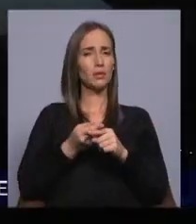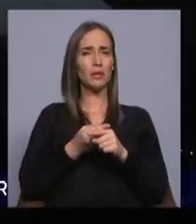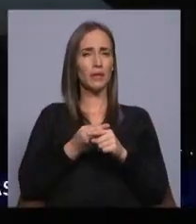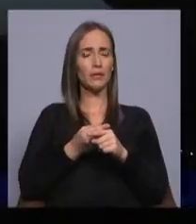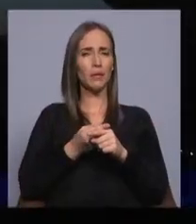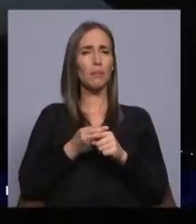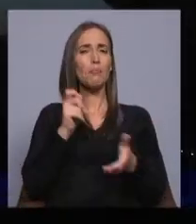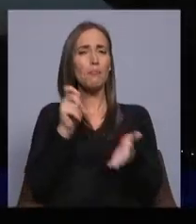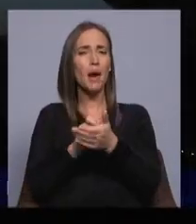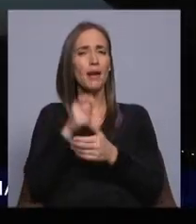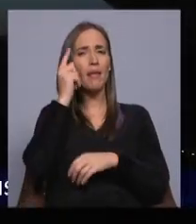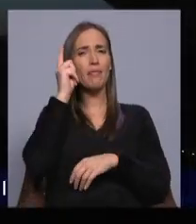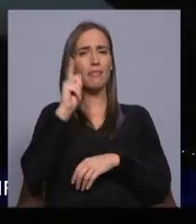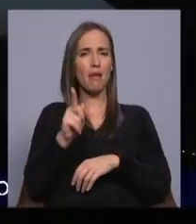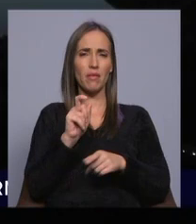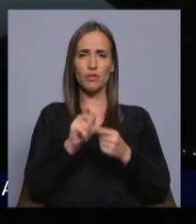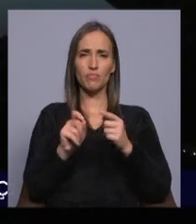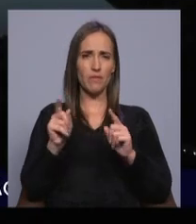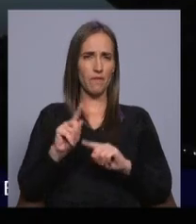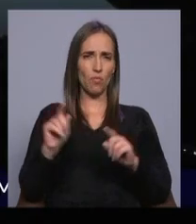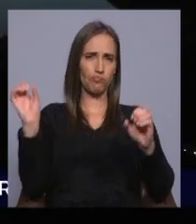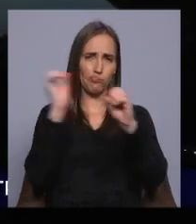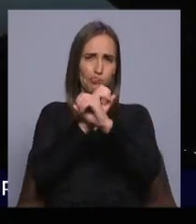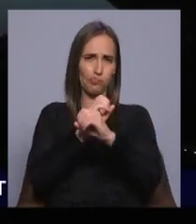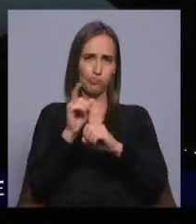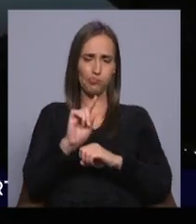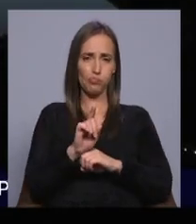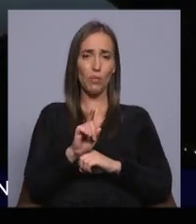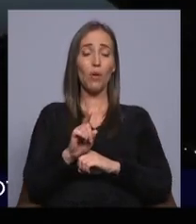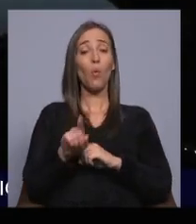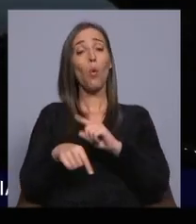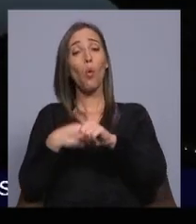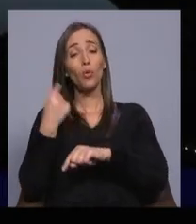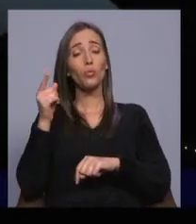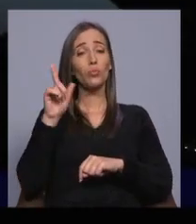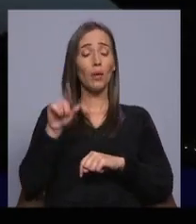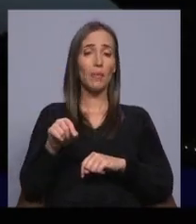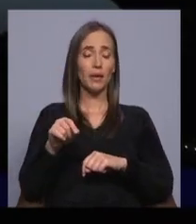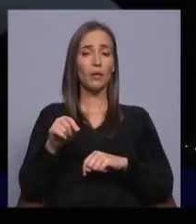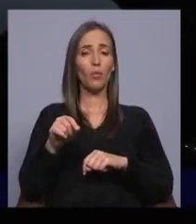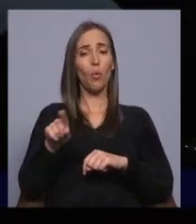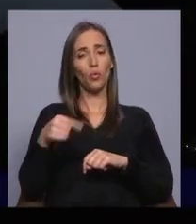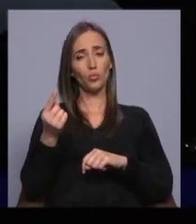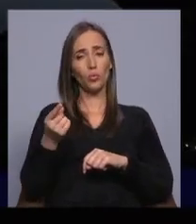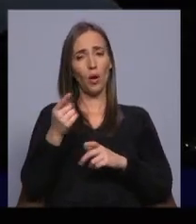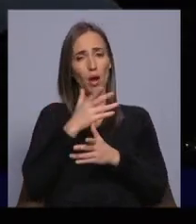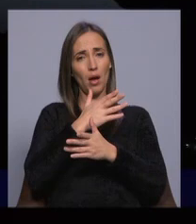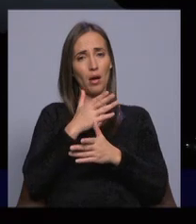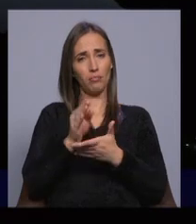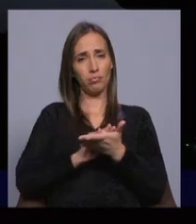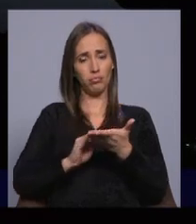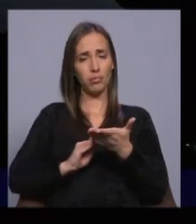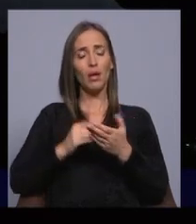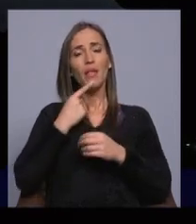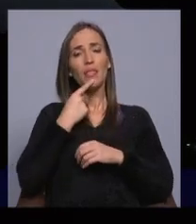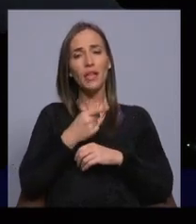uma data em específico para este eclipse total, mas noutro tipo de registros também do nosso amigo Batchelor, ele refere um dos membros